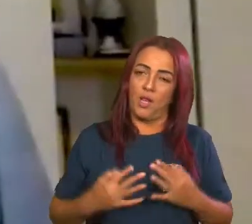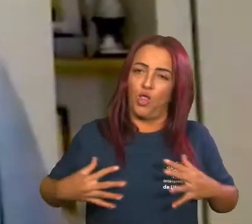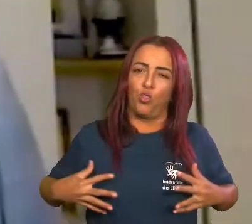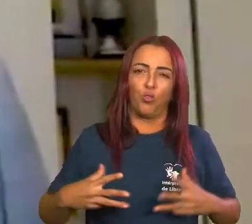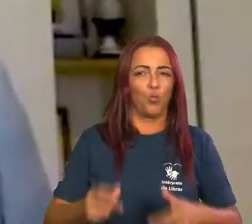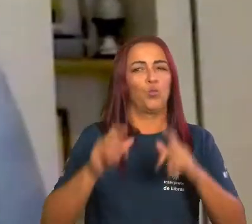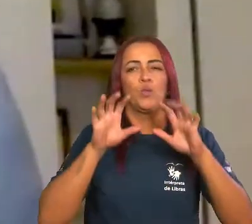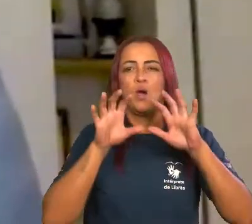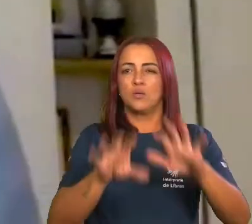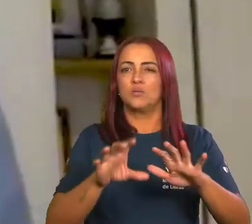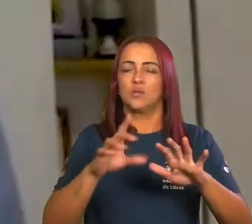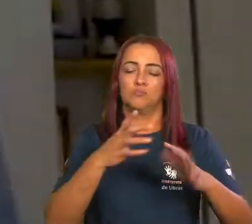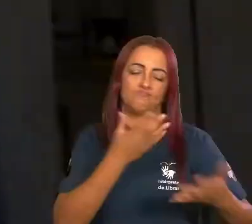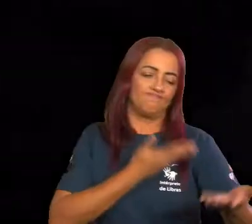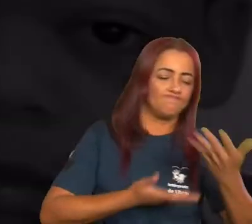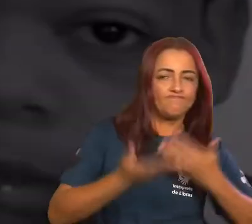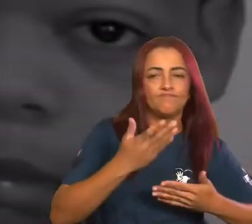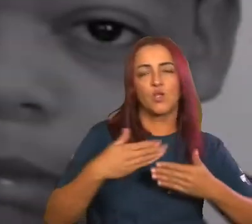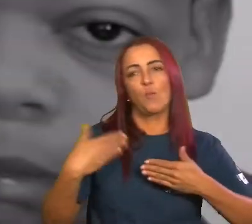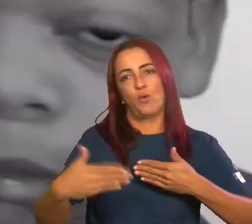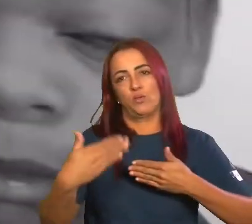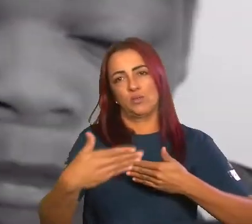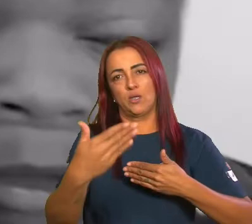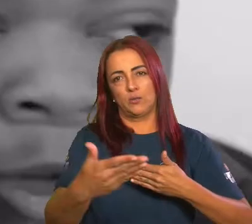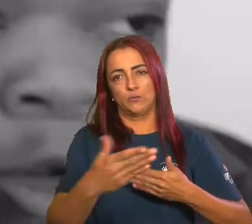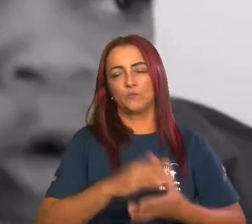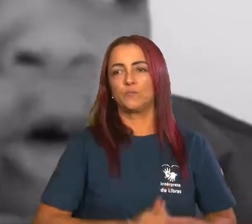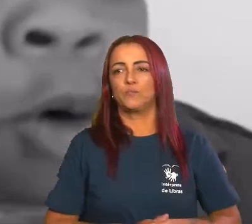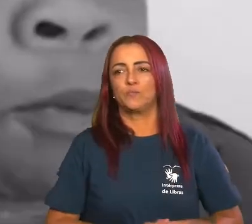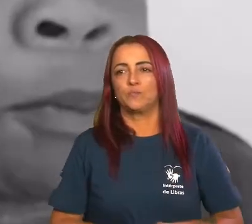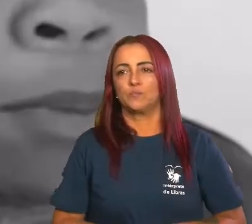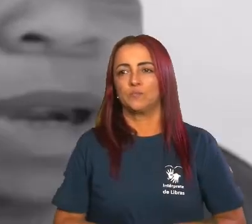toda ela envolvida nesse processo.